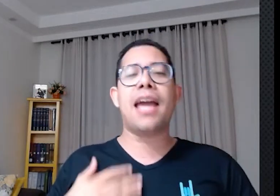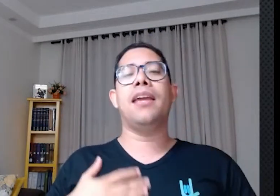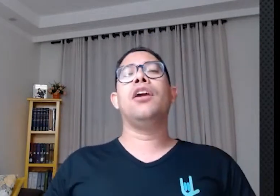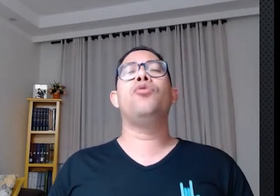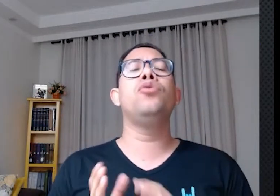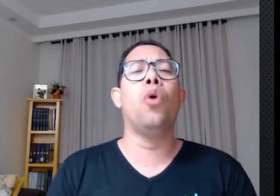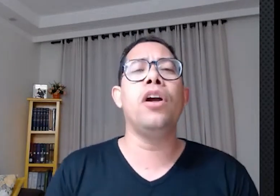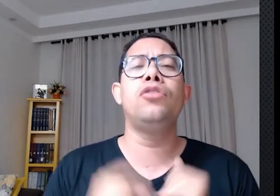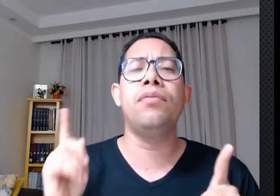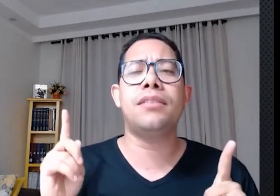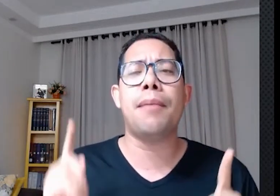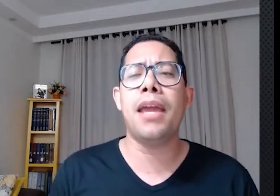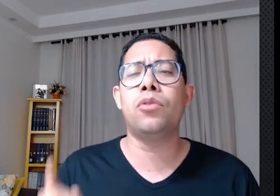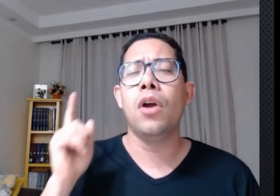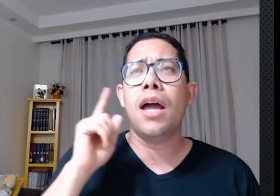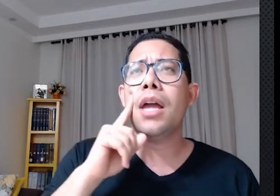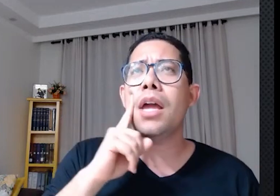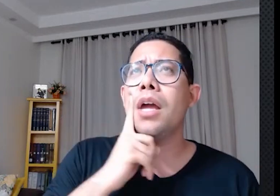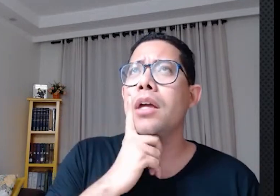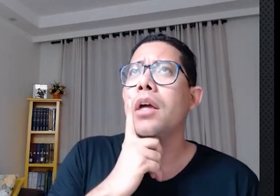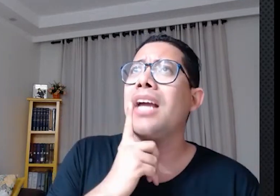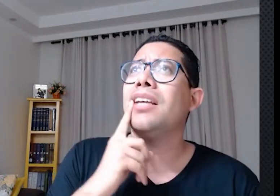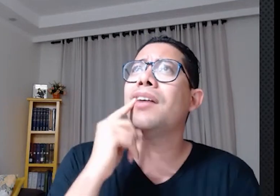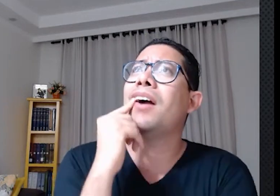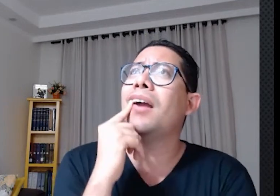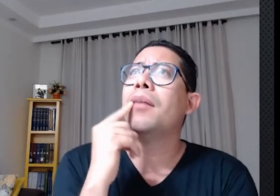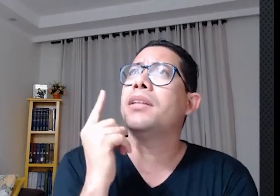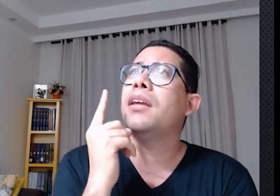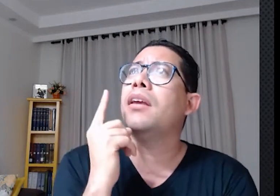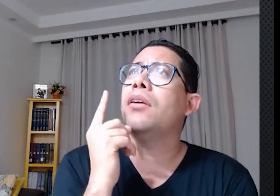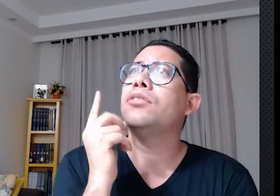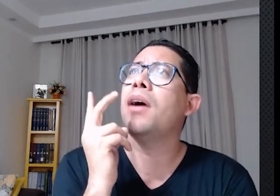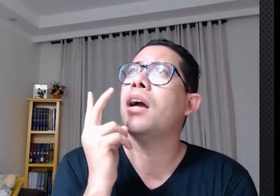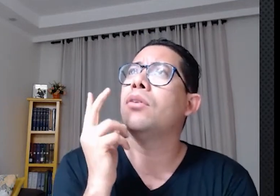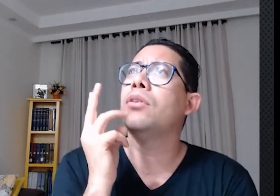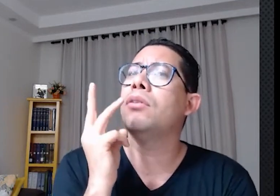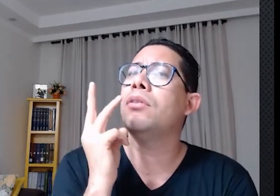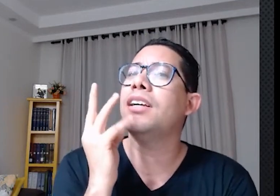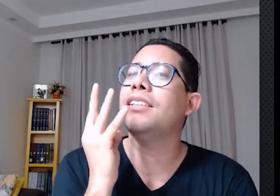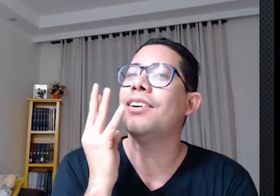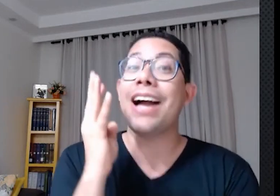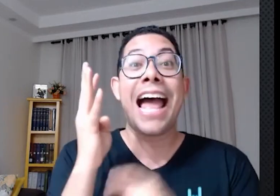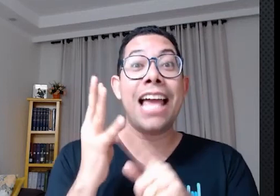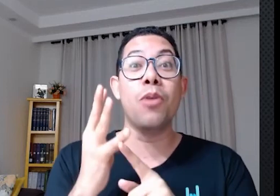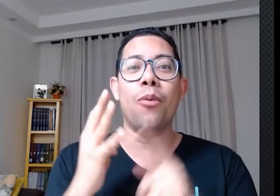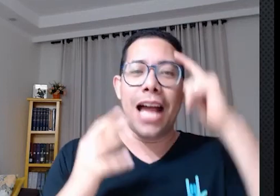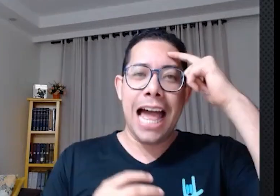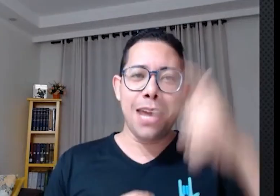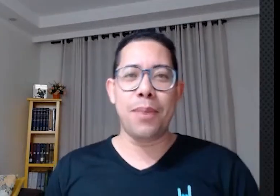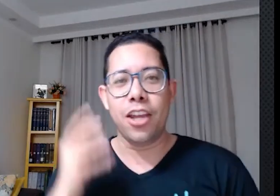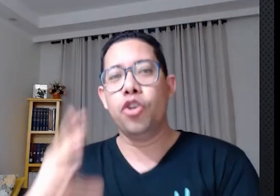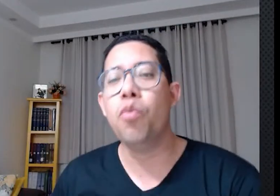você, João 2, Novo Testamento, aí você já vai, Mateus, Marcos, Lucas e João.